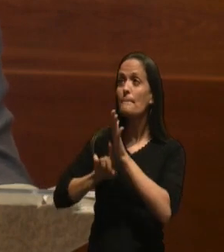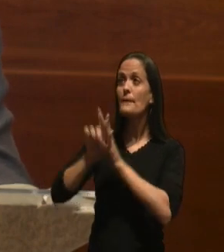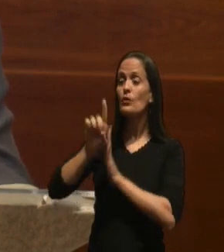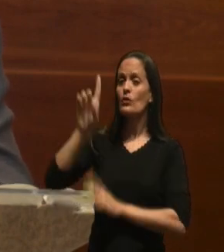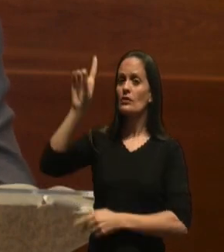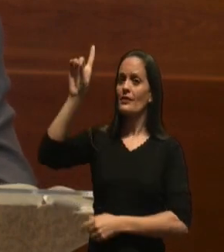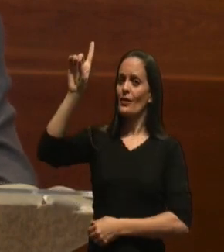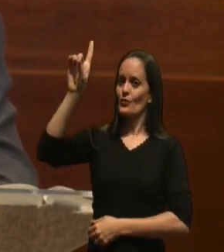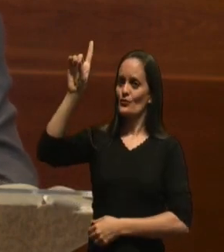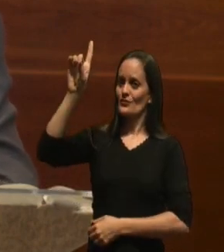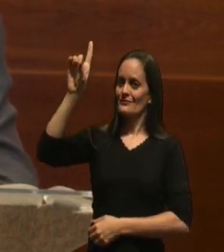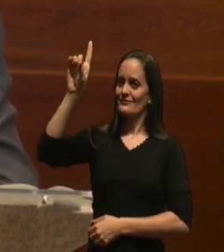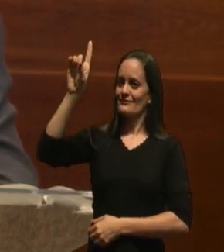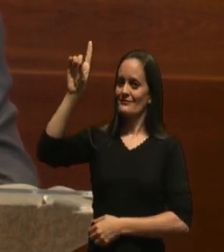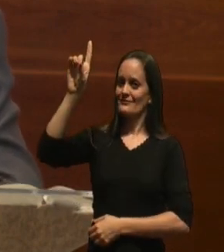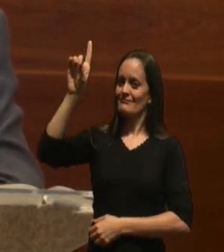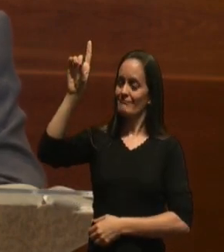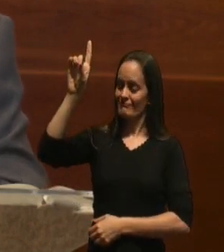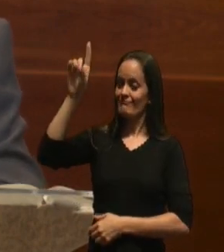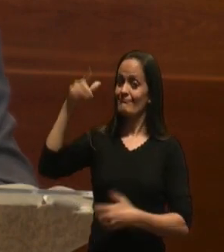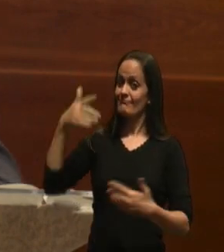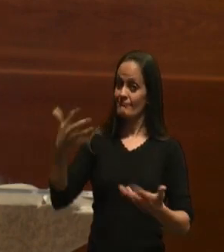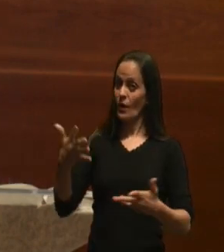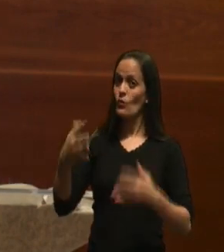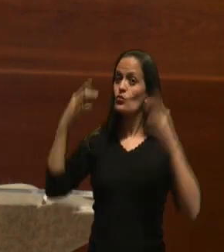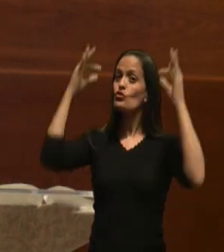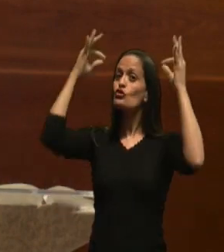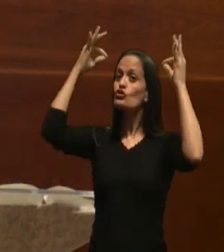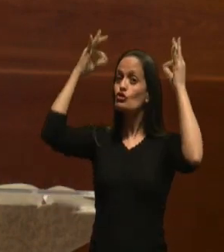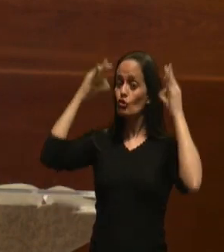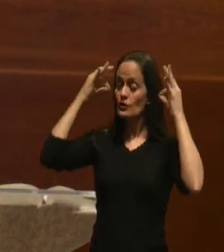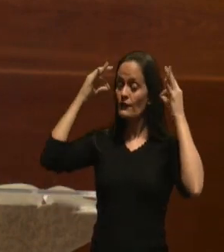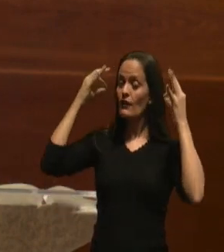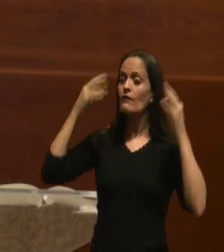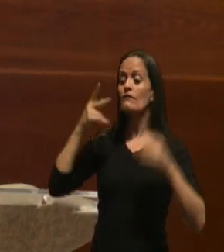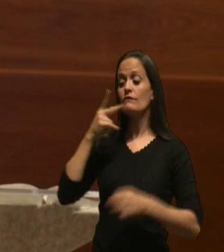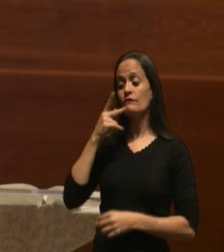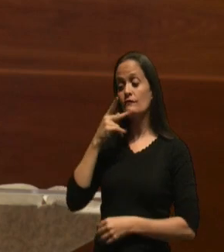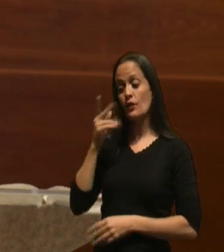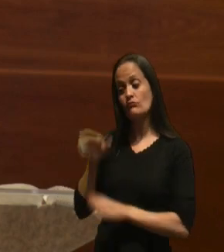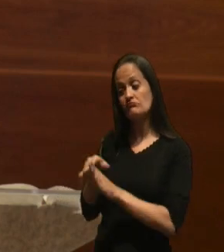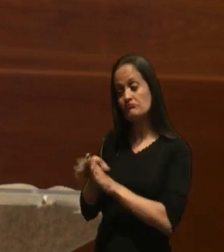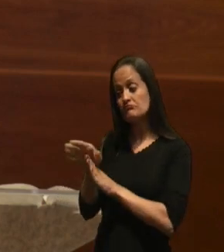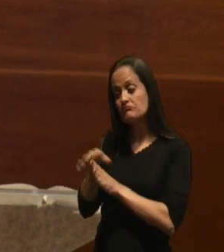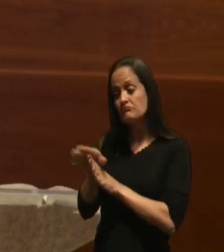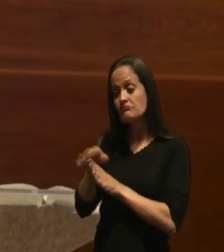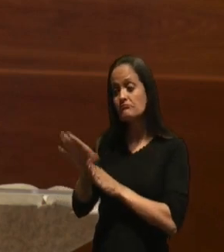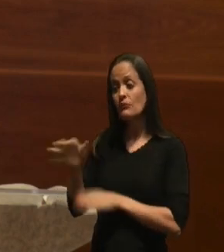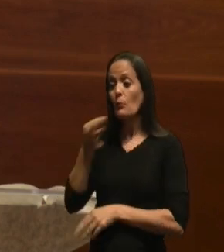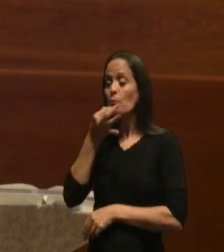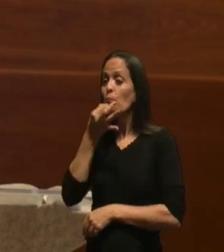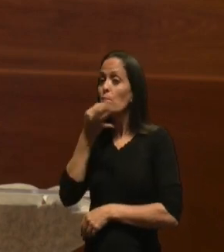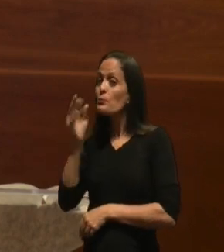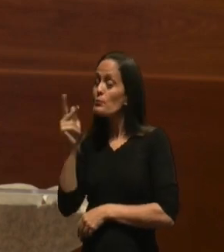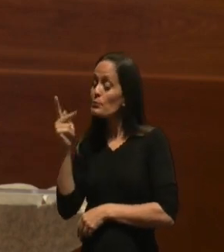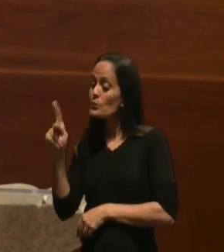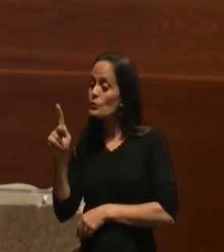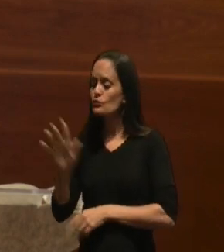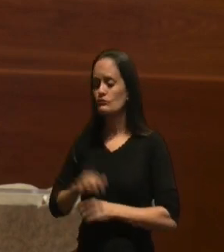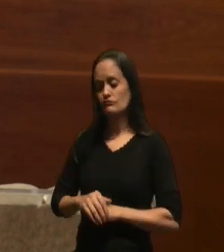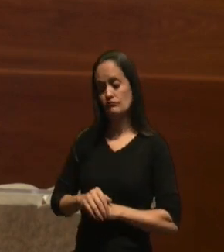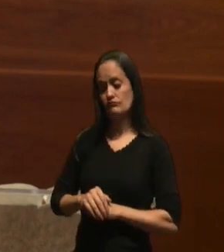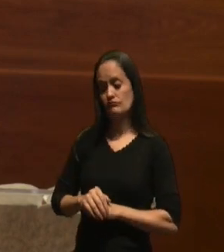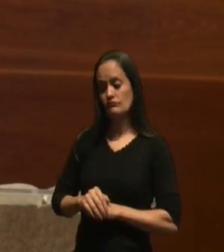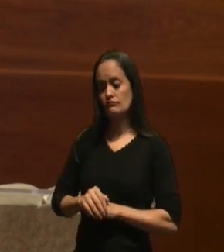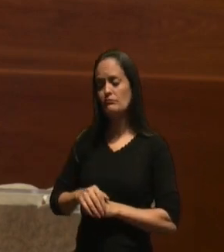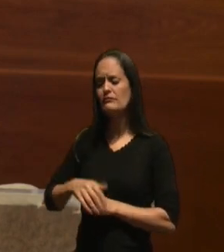precipitação. Ele então fez esta proposta para o rei Acabe. Escuta, vamos sim, mas